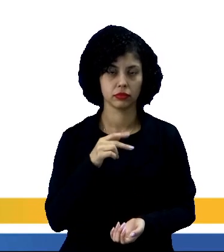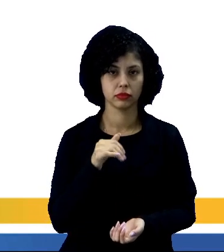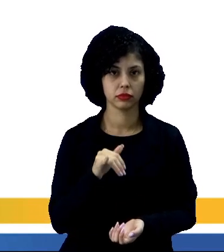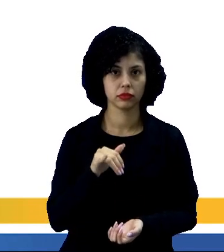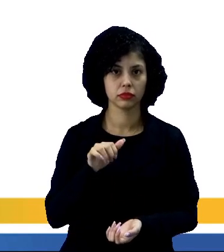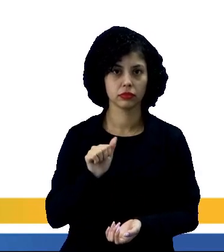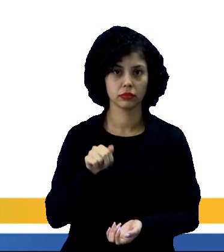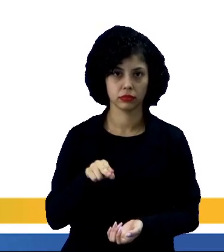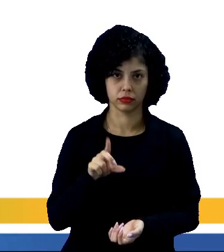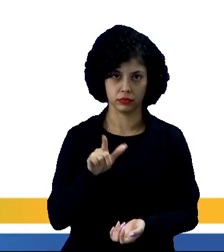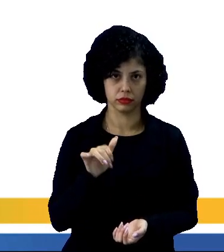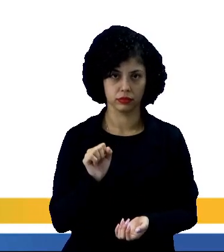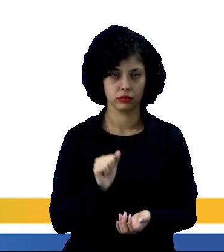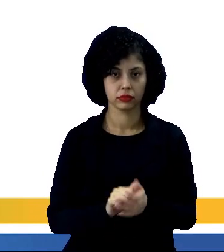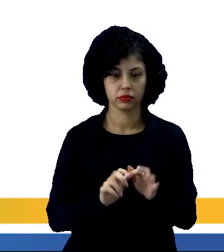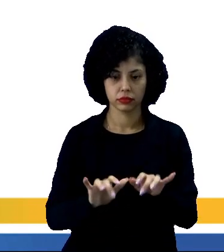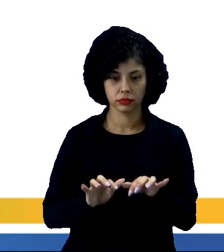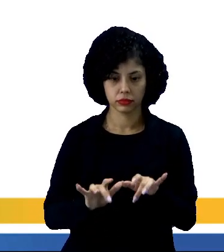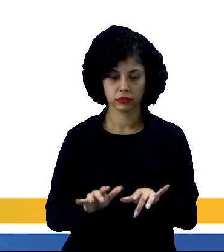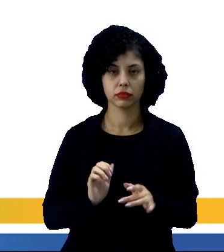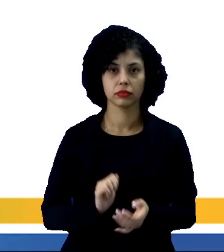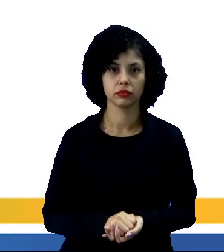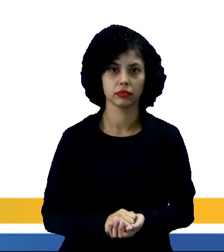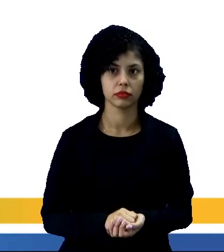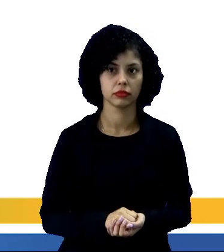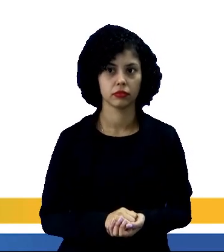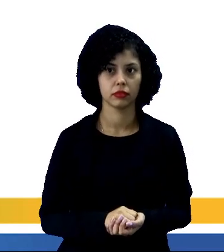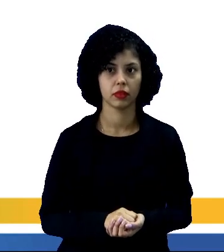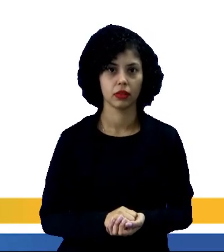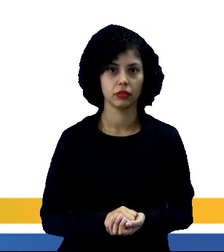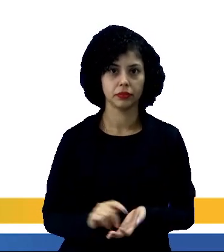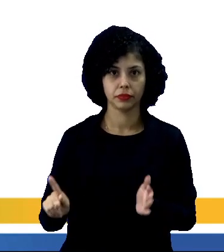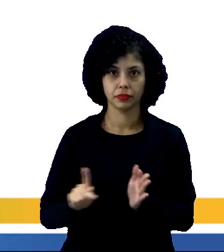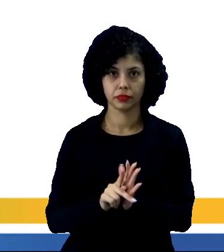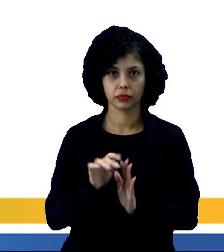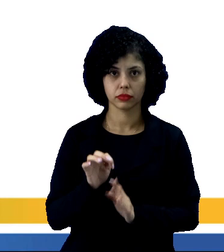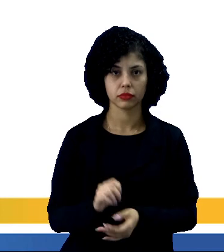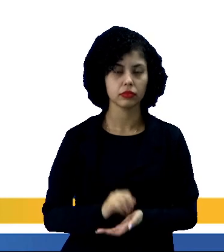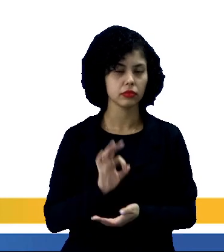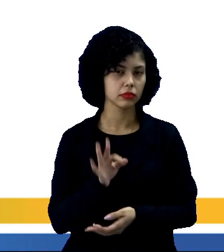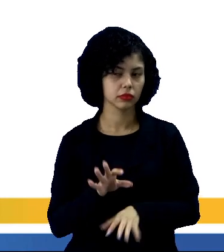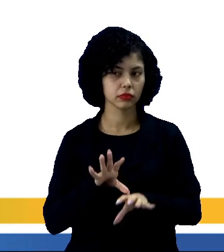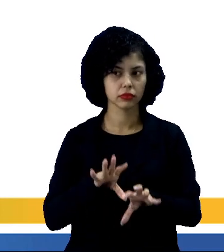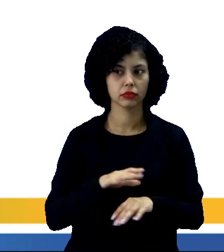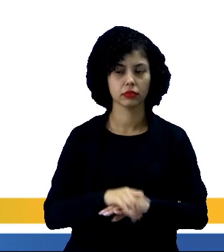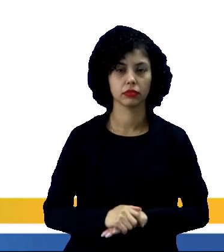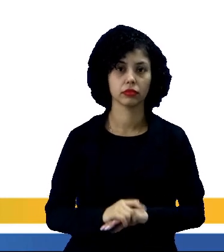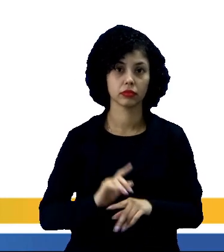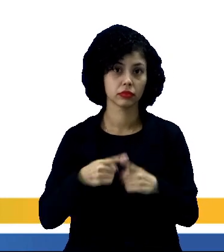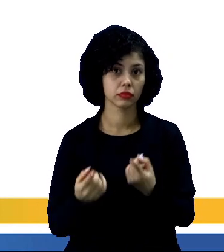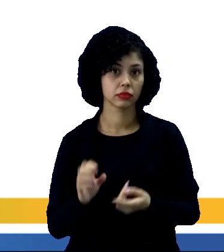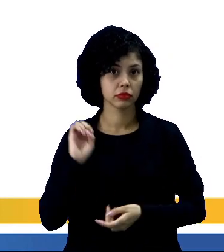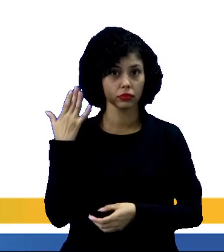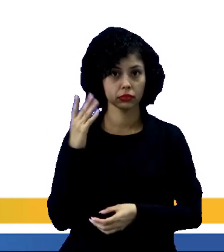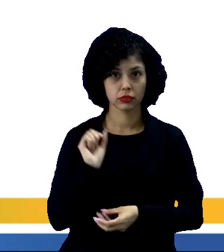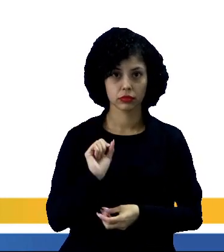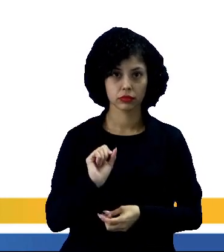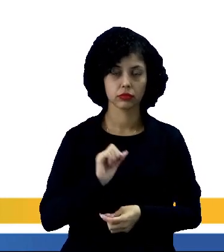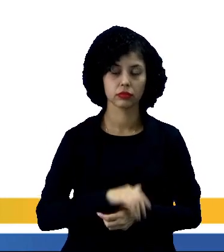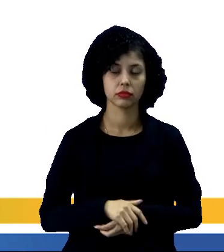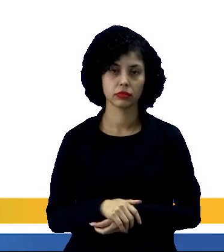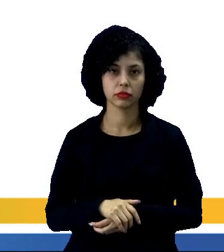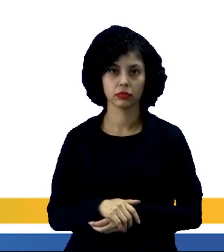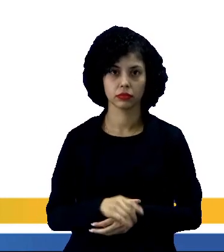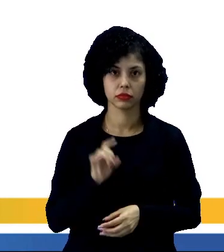tá? Pianolas são pianos que são automáticos de certa forma, tá? Mas o que acontece com a